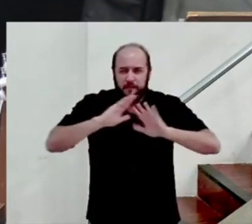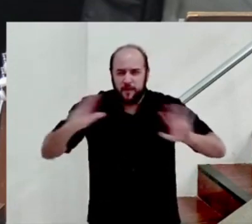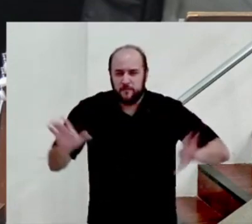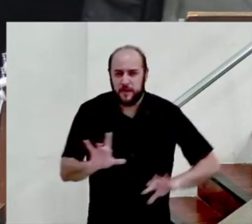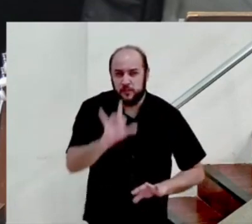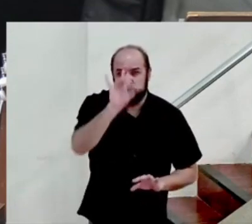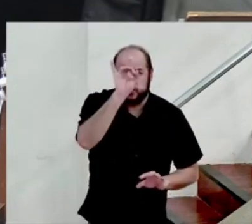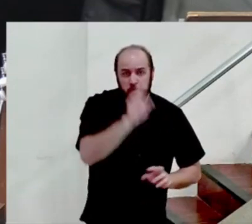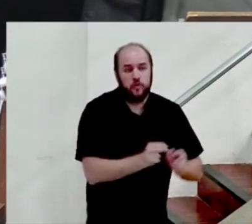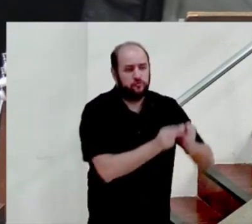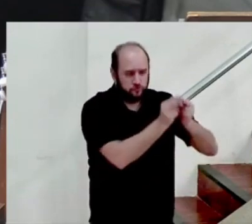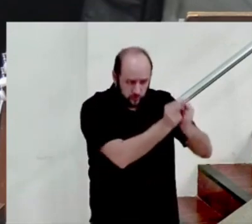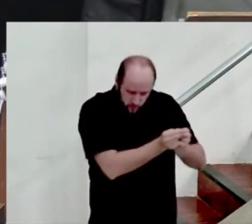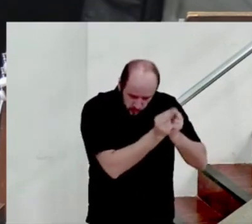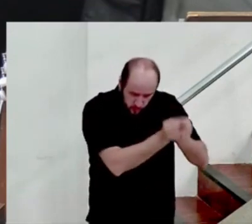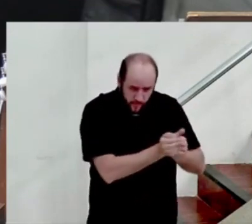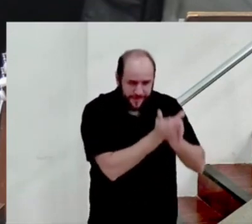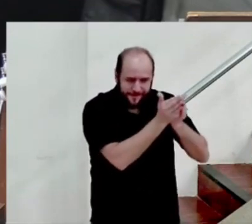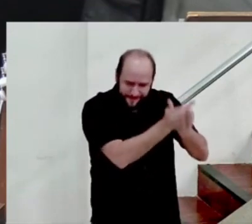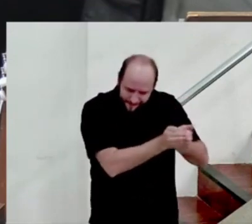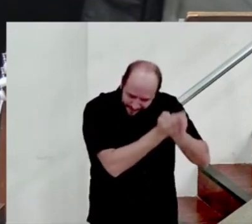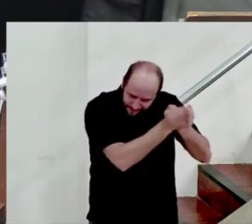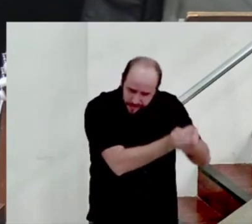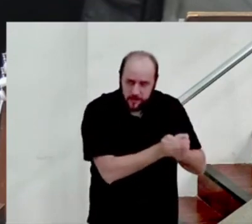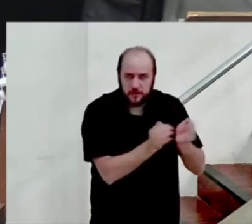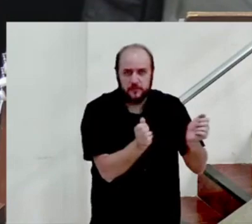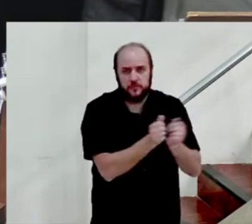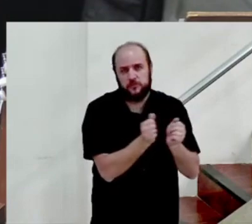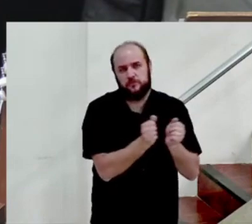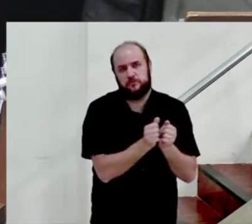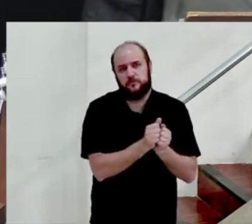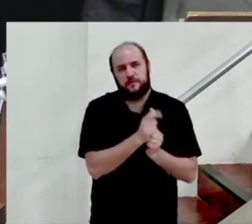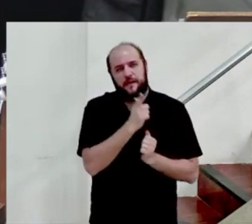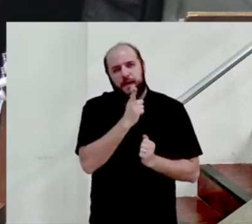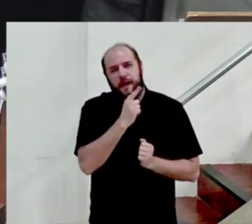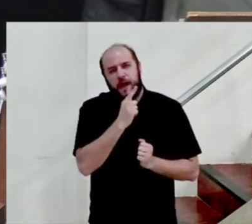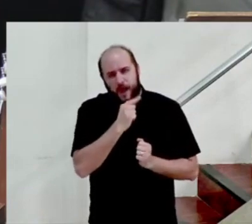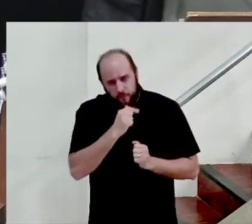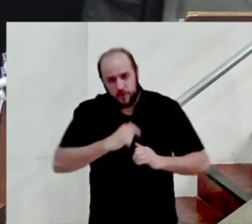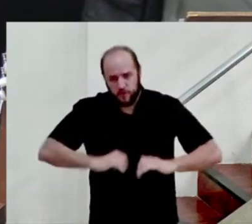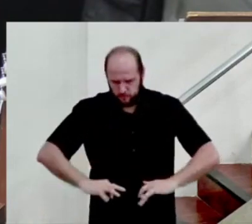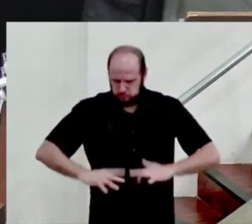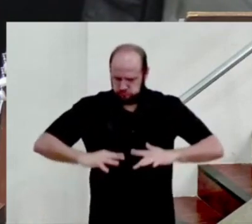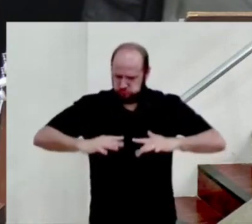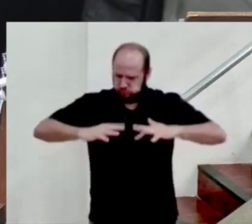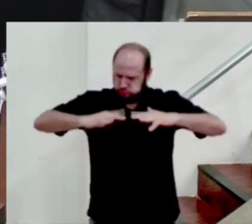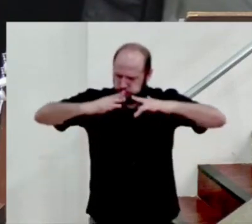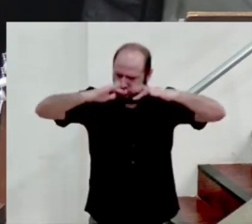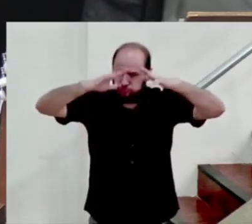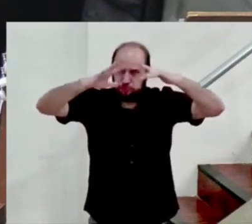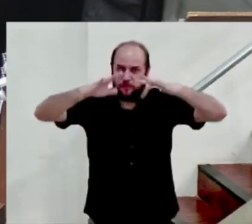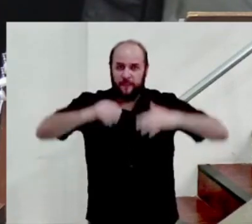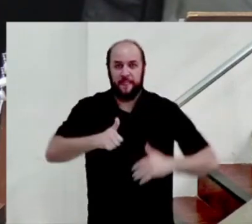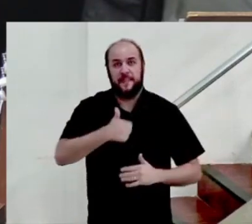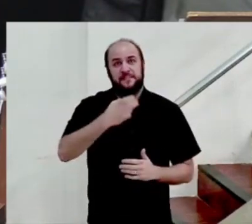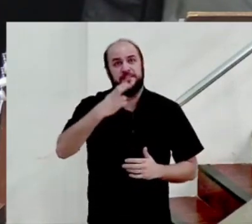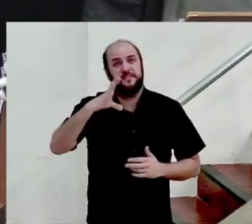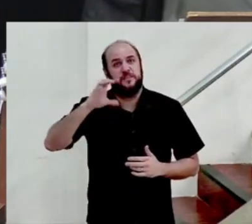somente Noé e os que com ele estavam na arca. E as águas prevaleceram sobre a terra durante